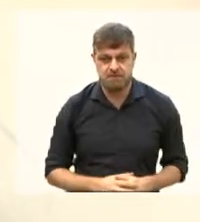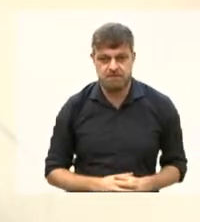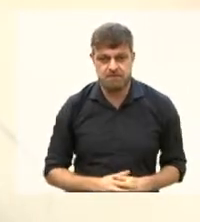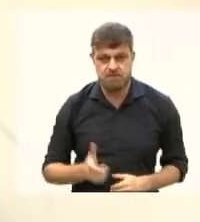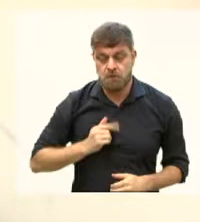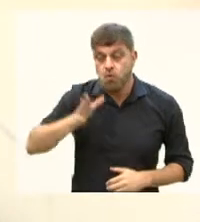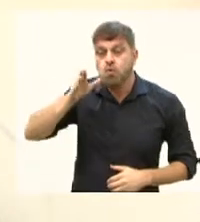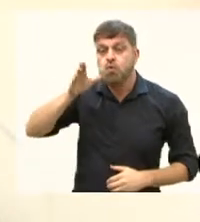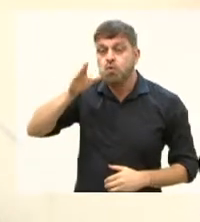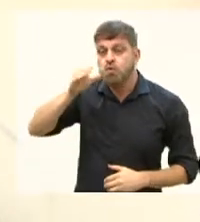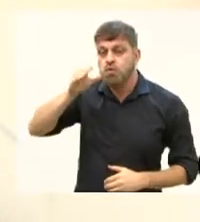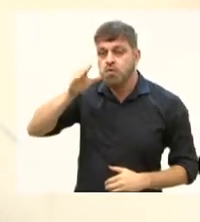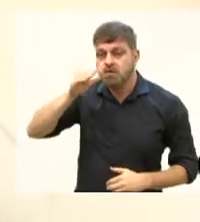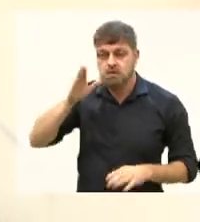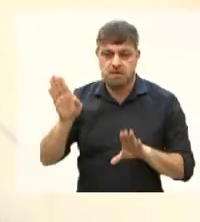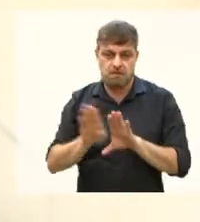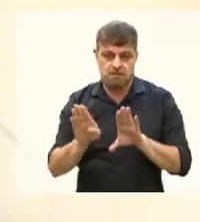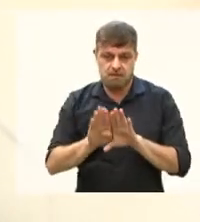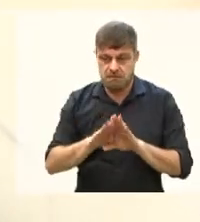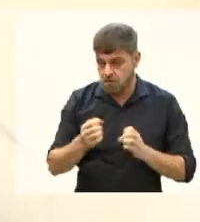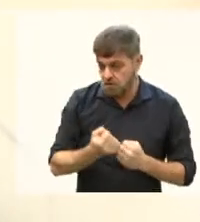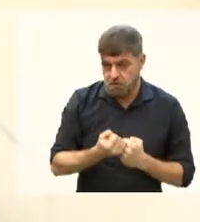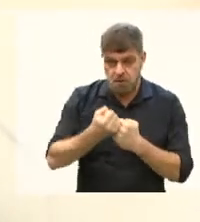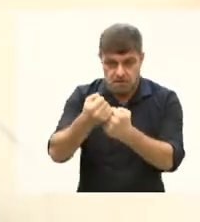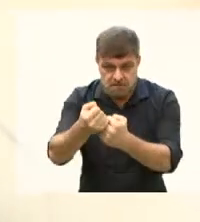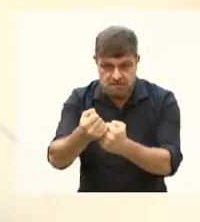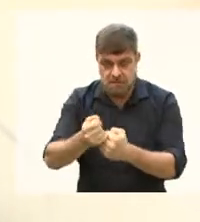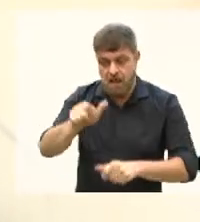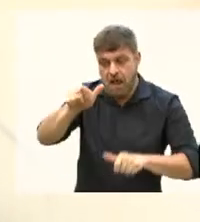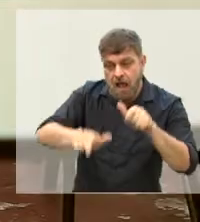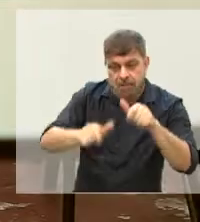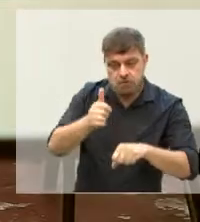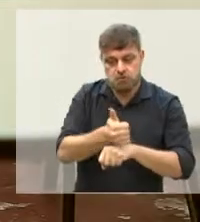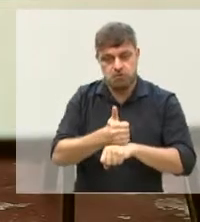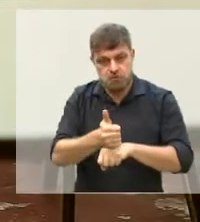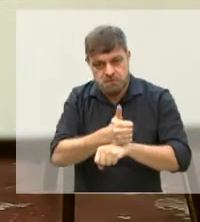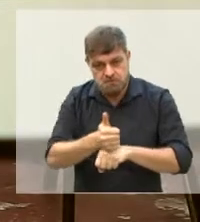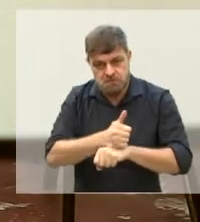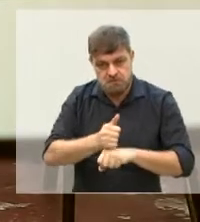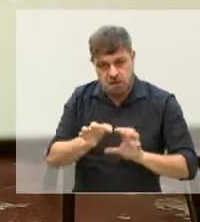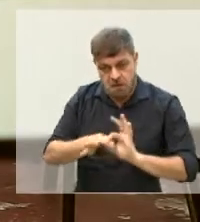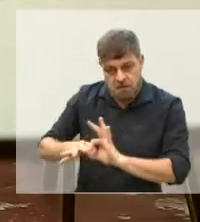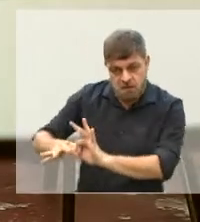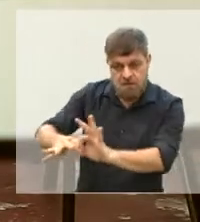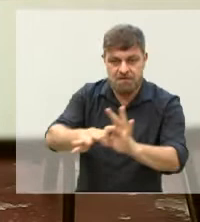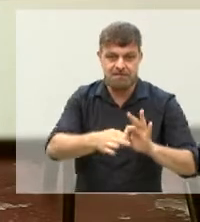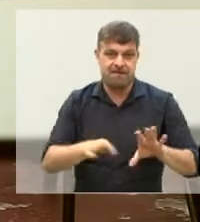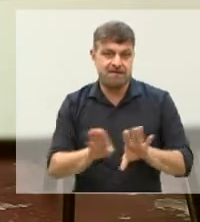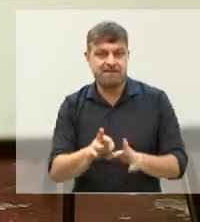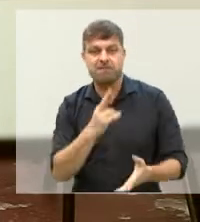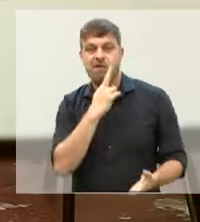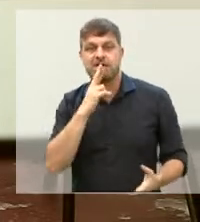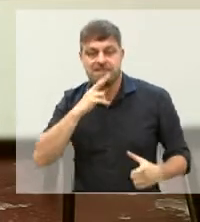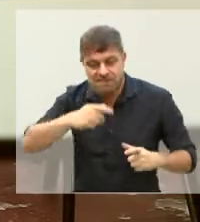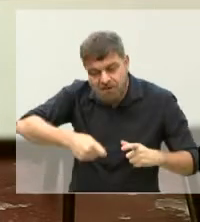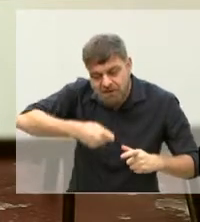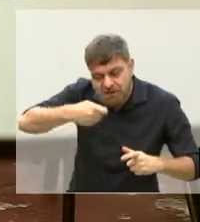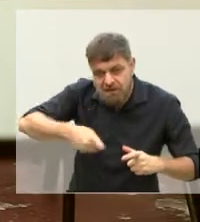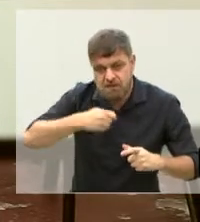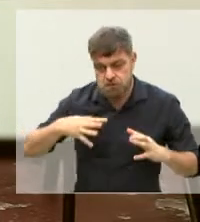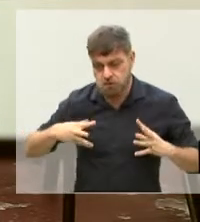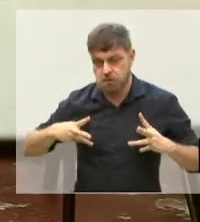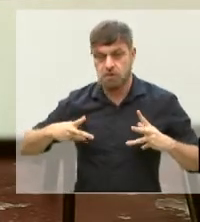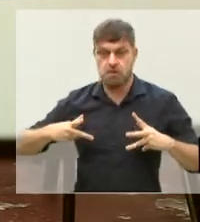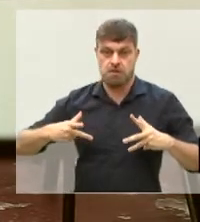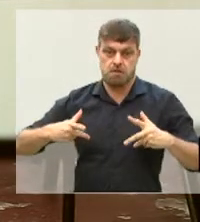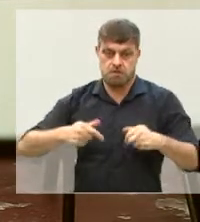os funcionários, os auxiliares, os técnicos, todo mundo, o restaurante, todo